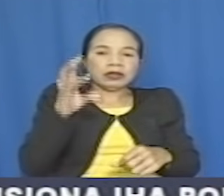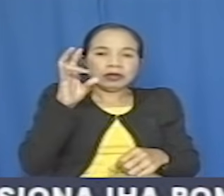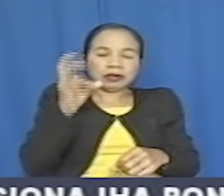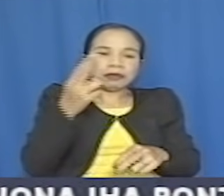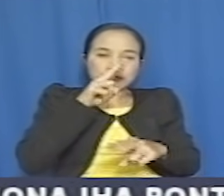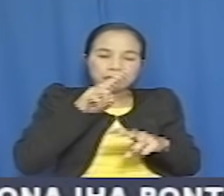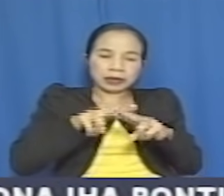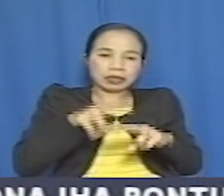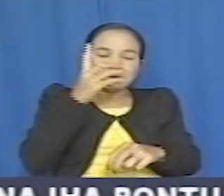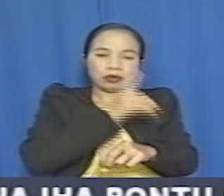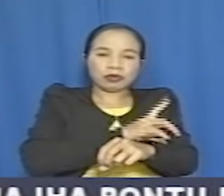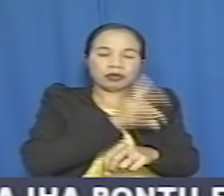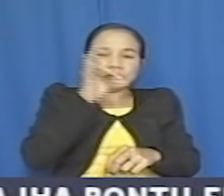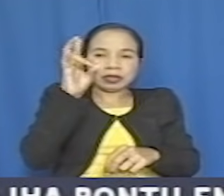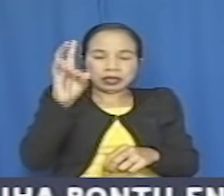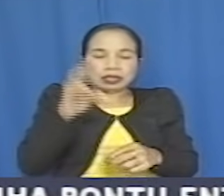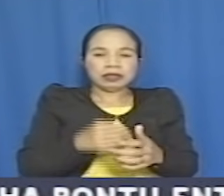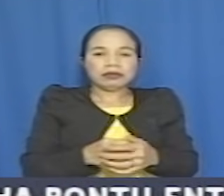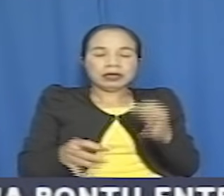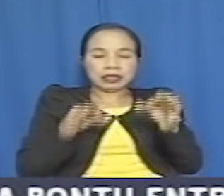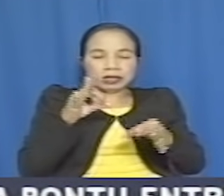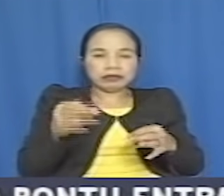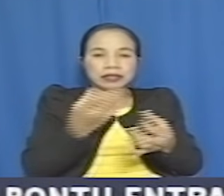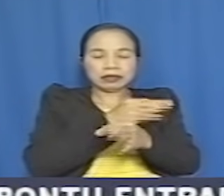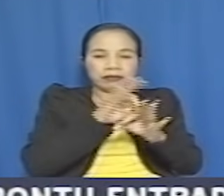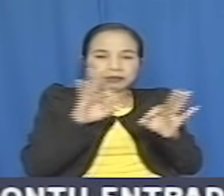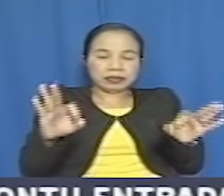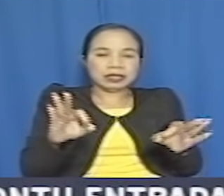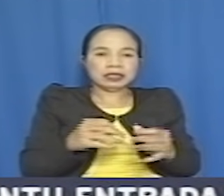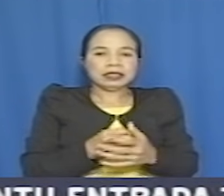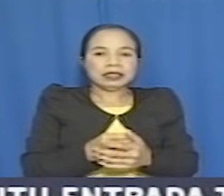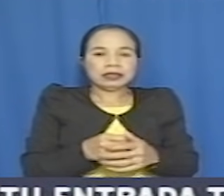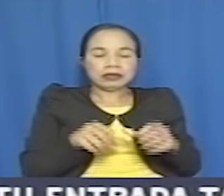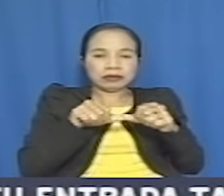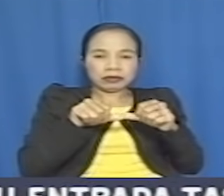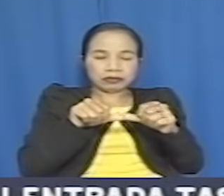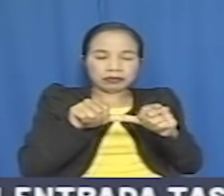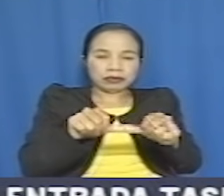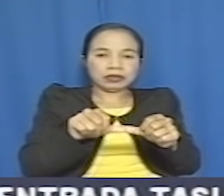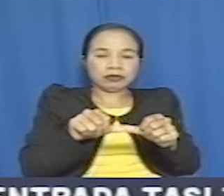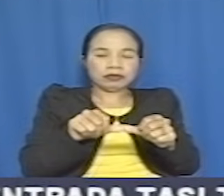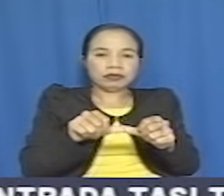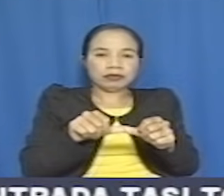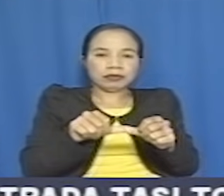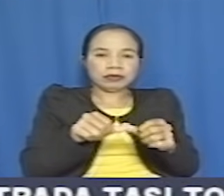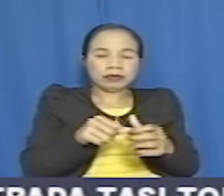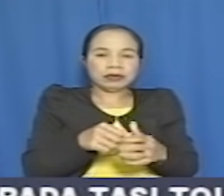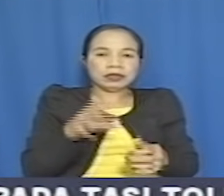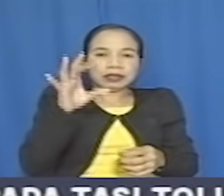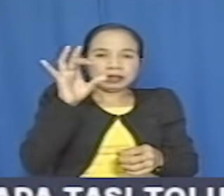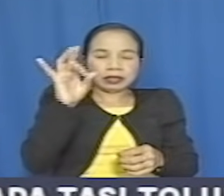tan nilaran. Ho nuné nia se hotu e a. Se continua até o dia 8